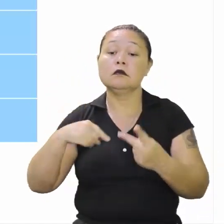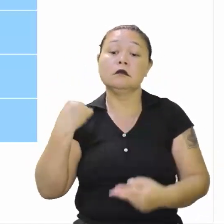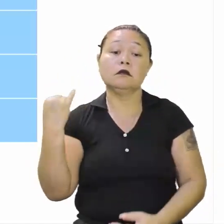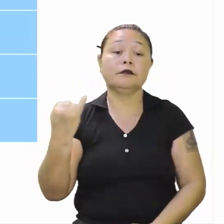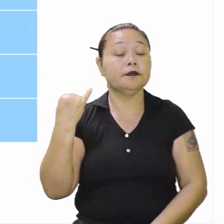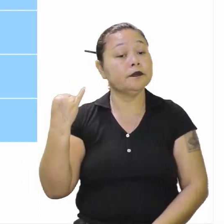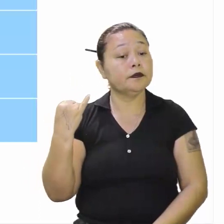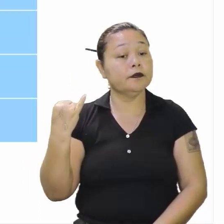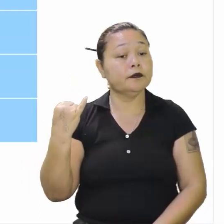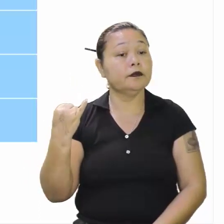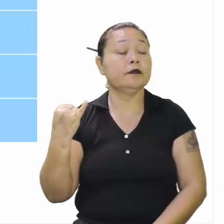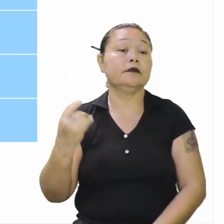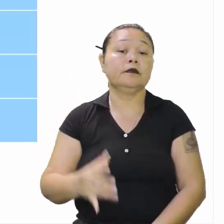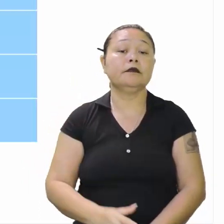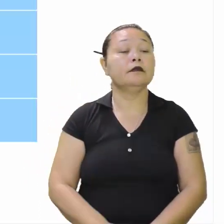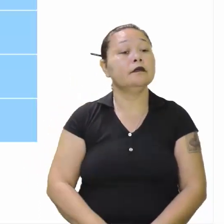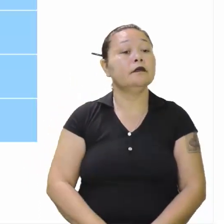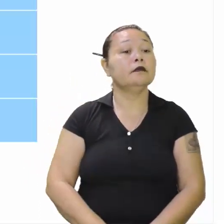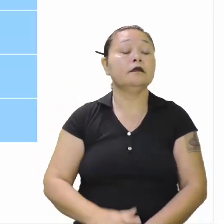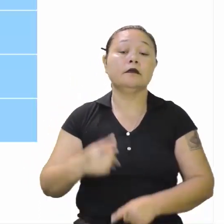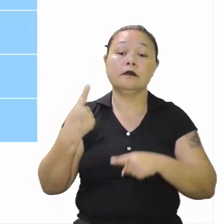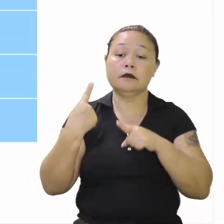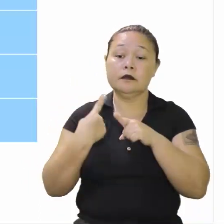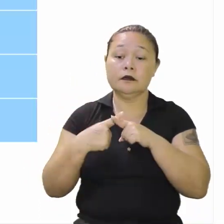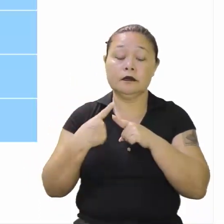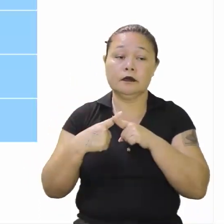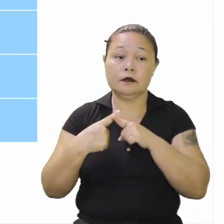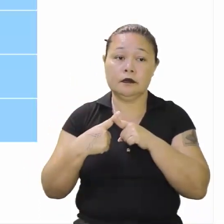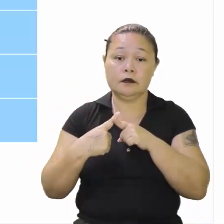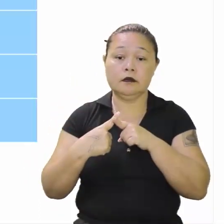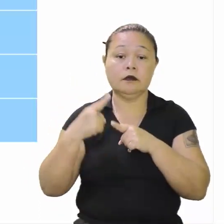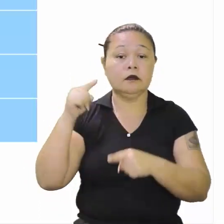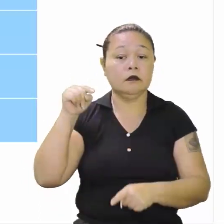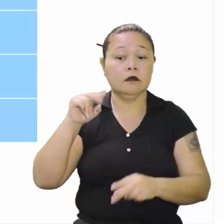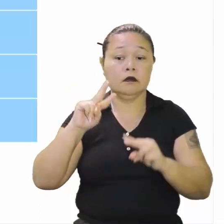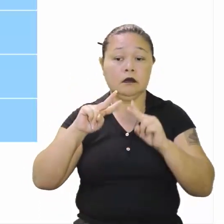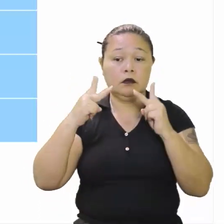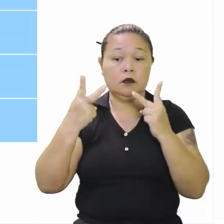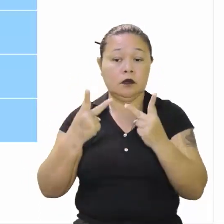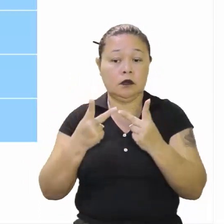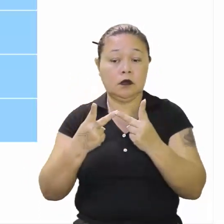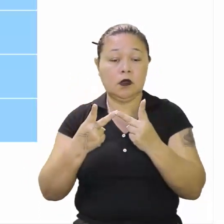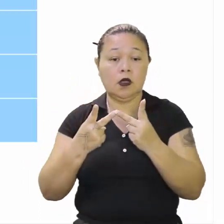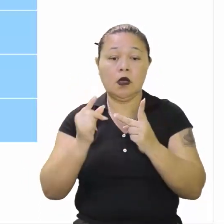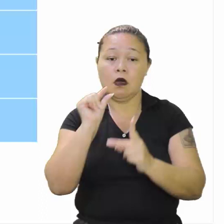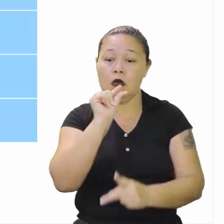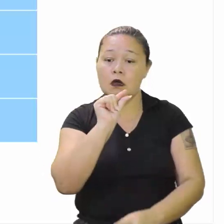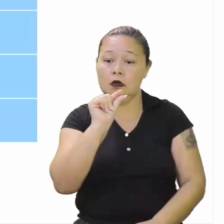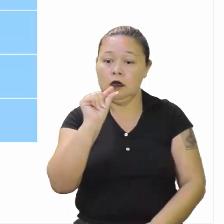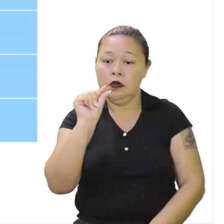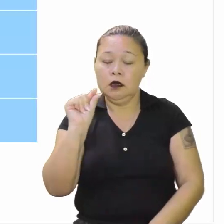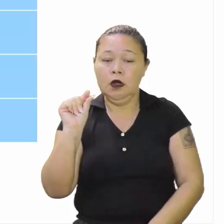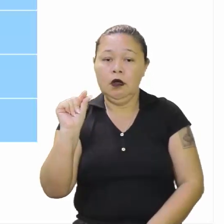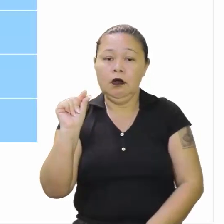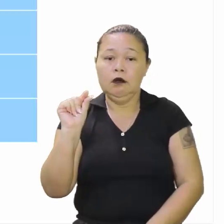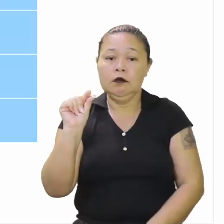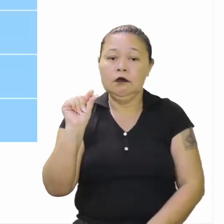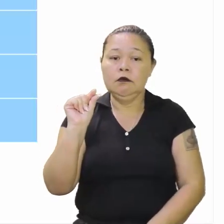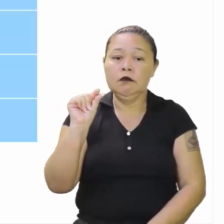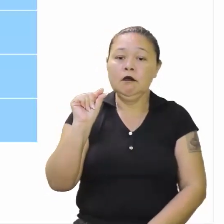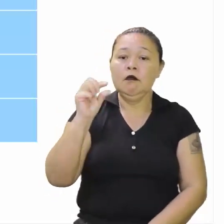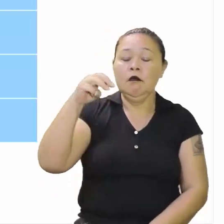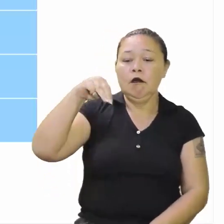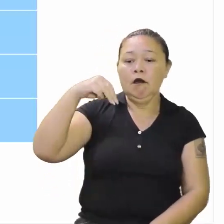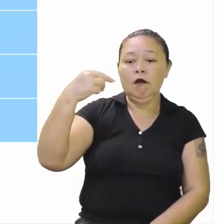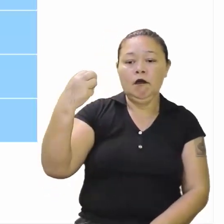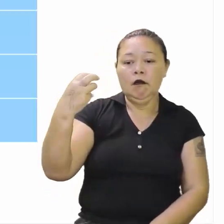importante. Por quê? Porque o volume nós temos como unidade metro cúbico, que